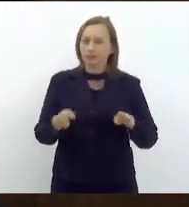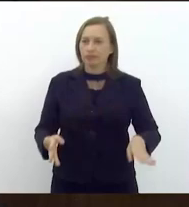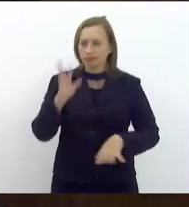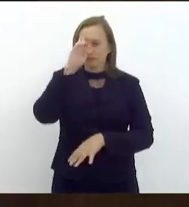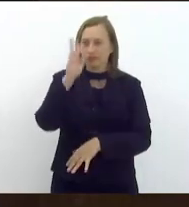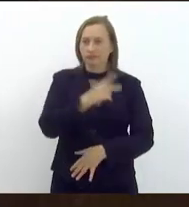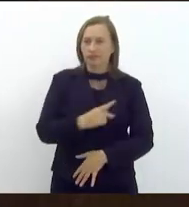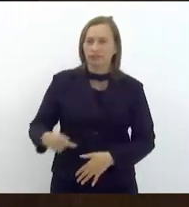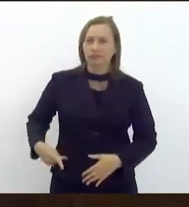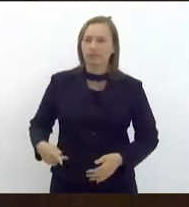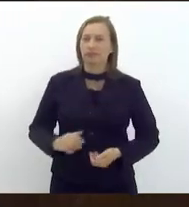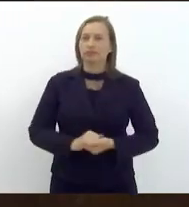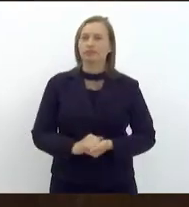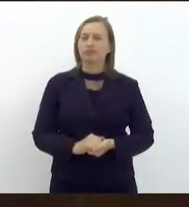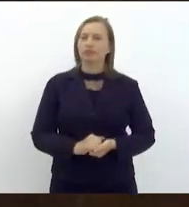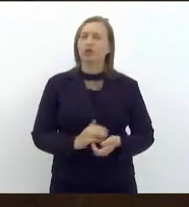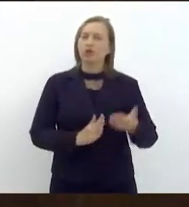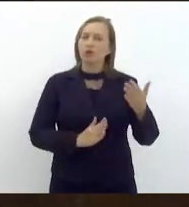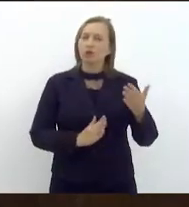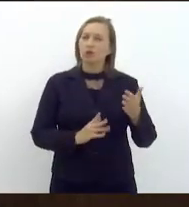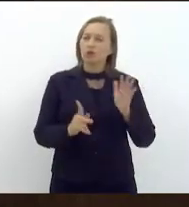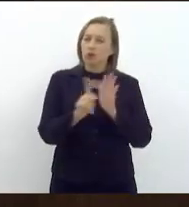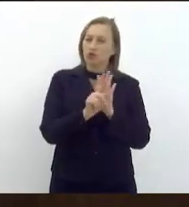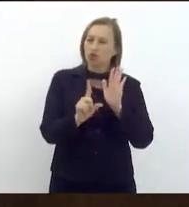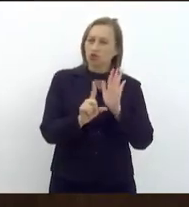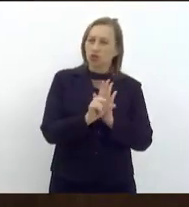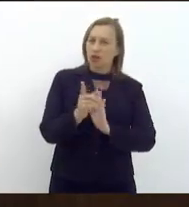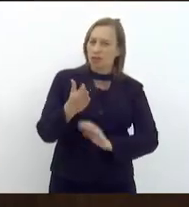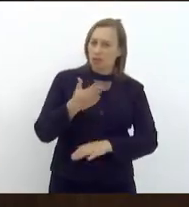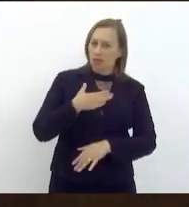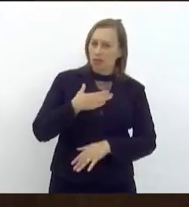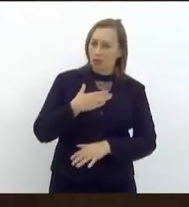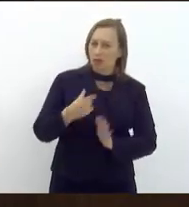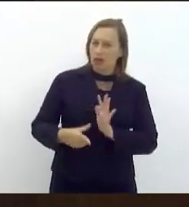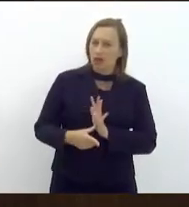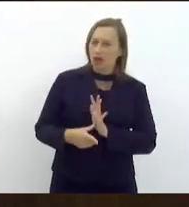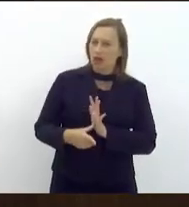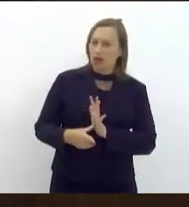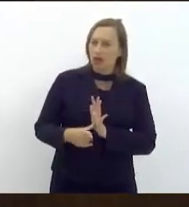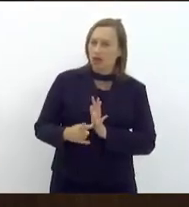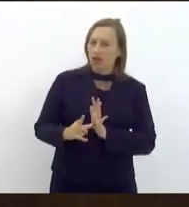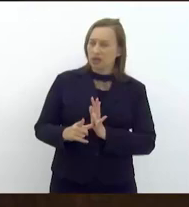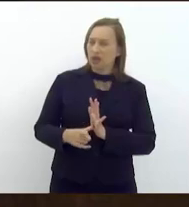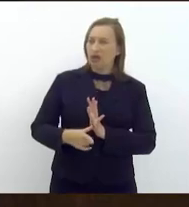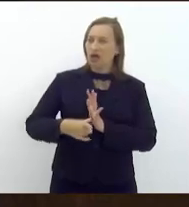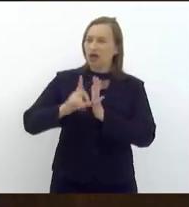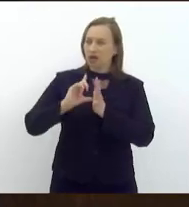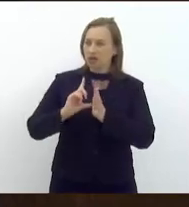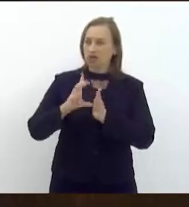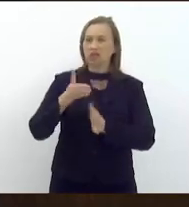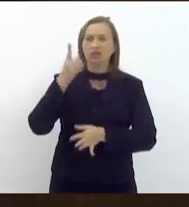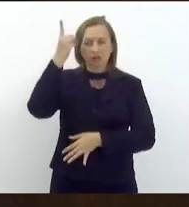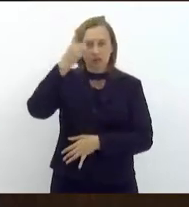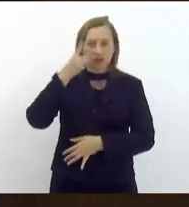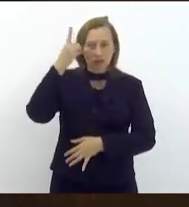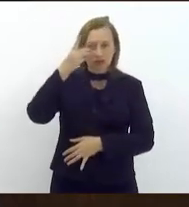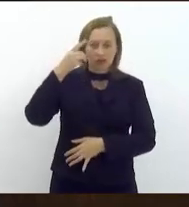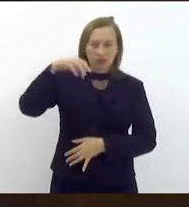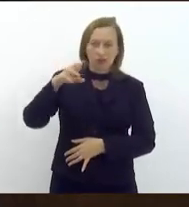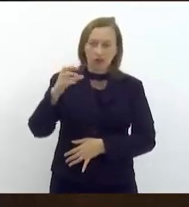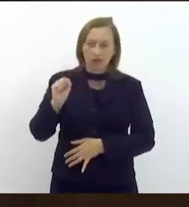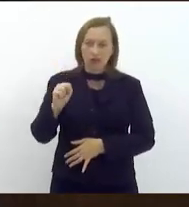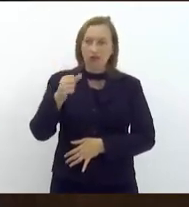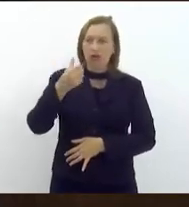tem um projeto de lei de mentoria que é anteriora do deputado Anderson Moraes que é o 622 de